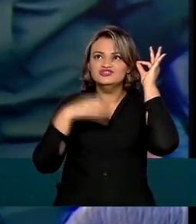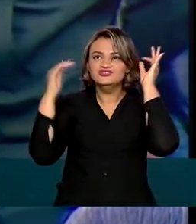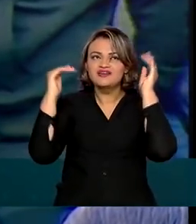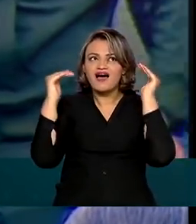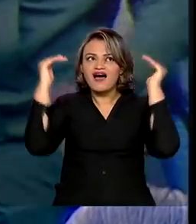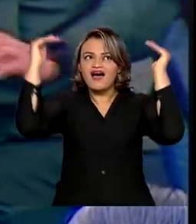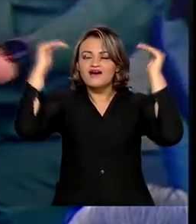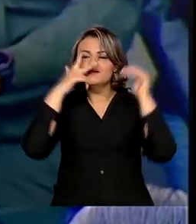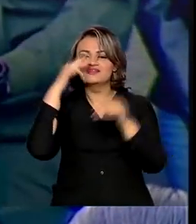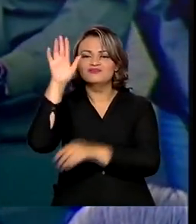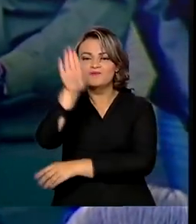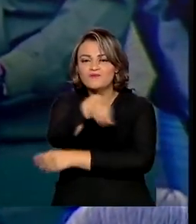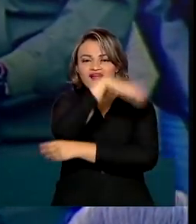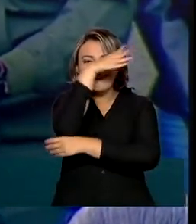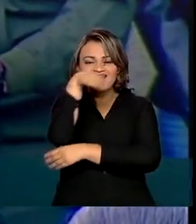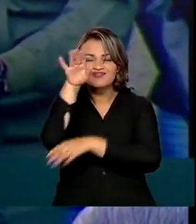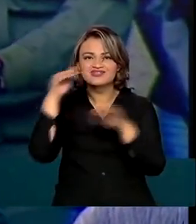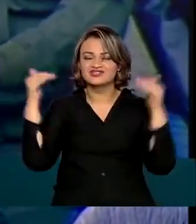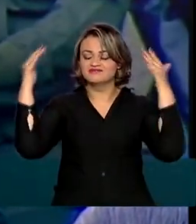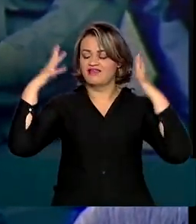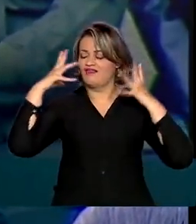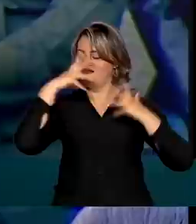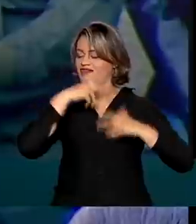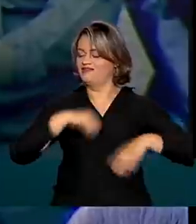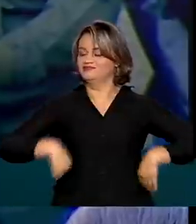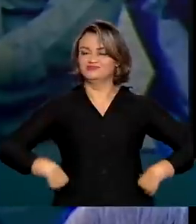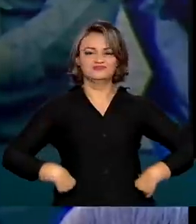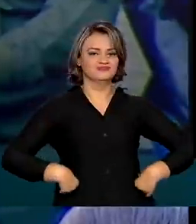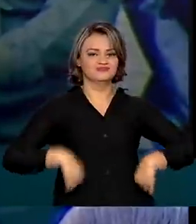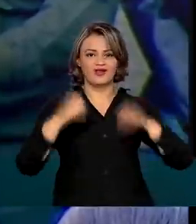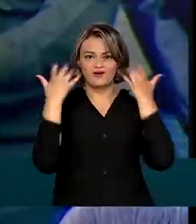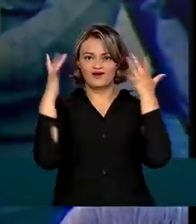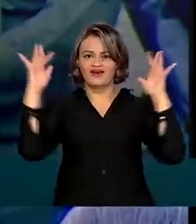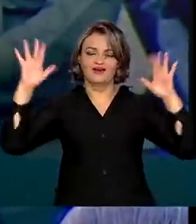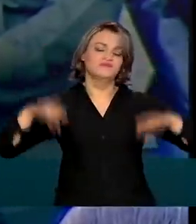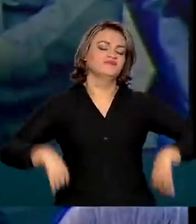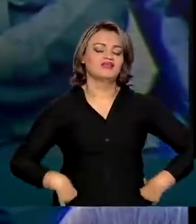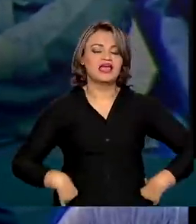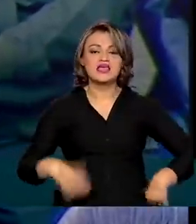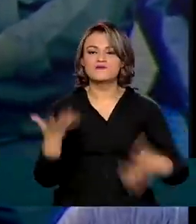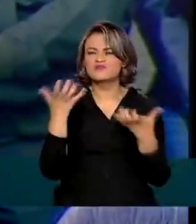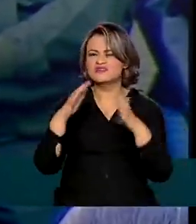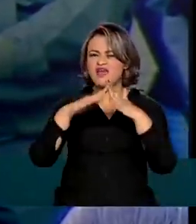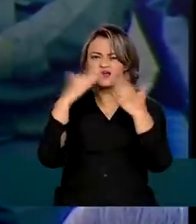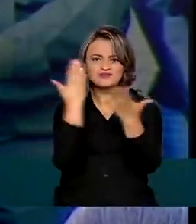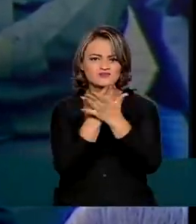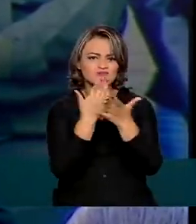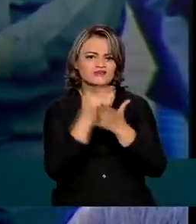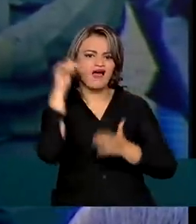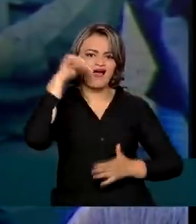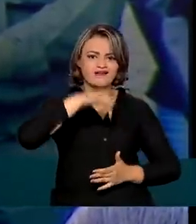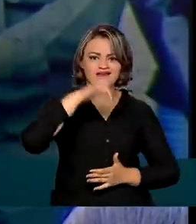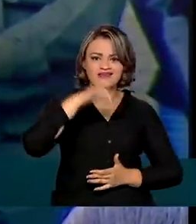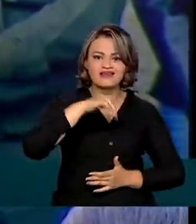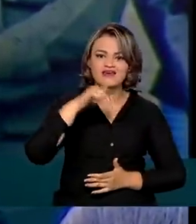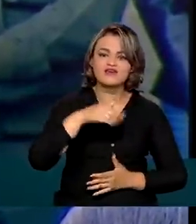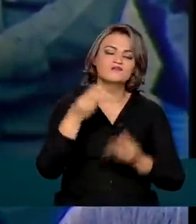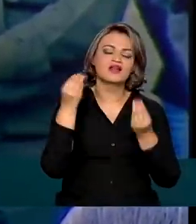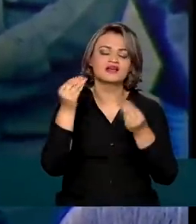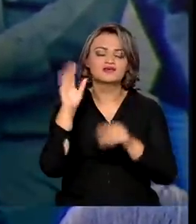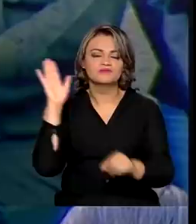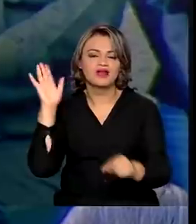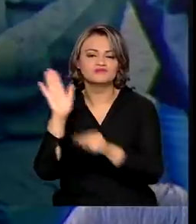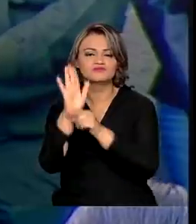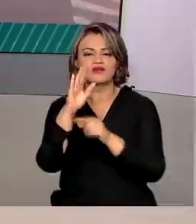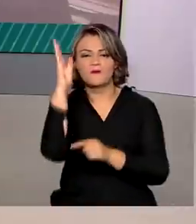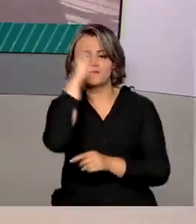grande com um elefante e elegante como um diamante queria estudar no colégio militar para